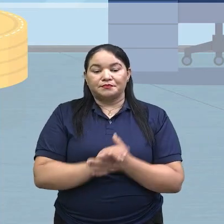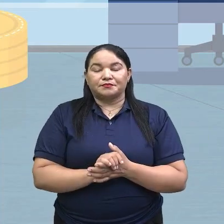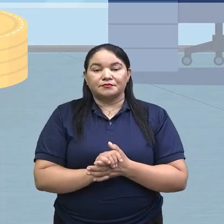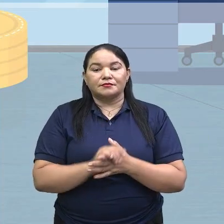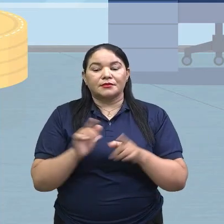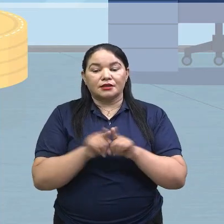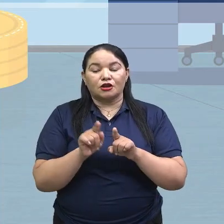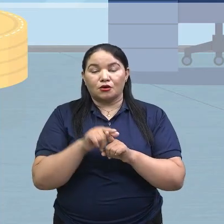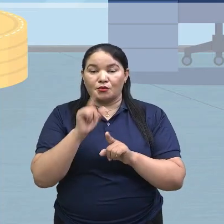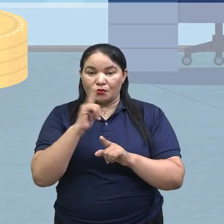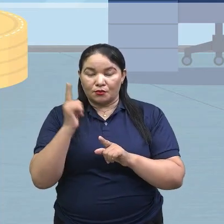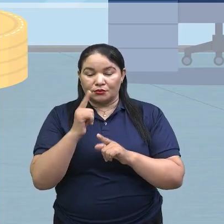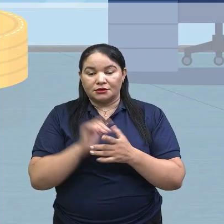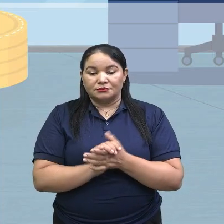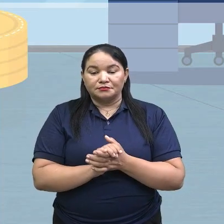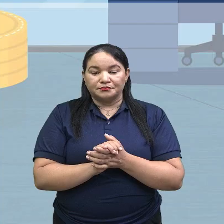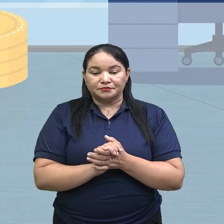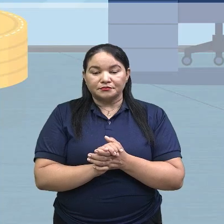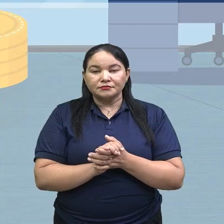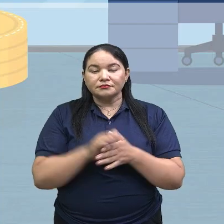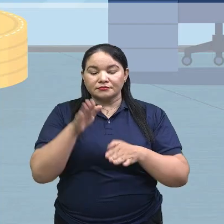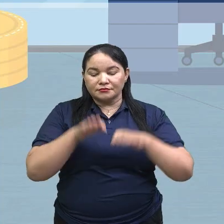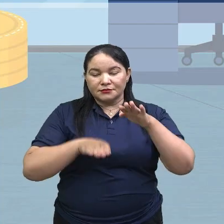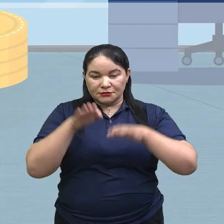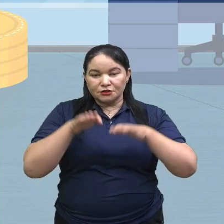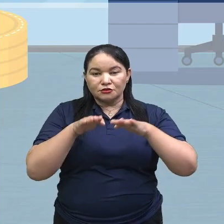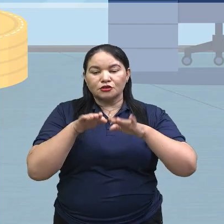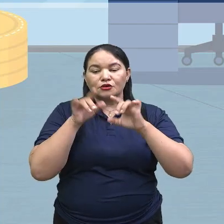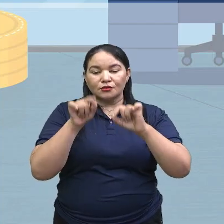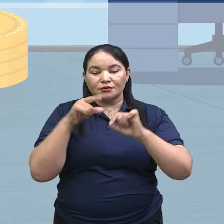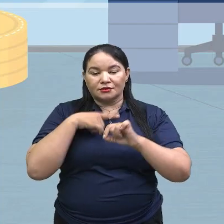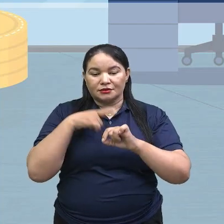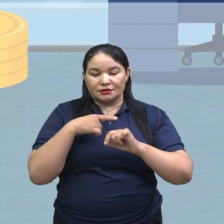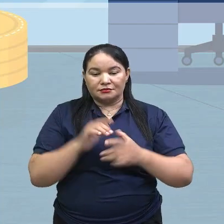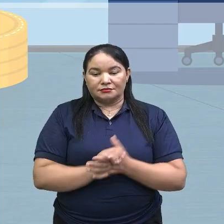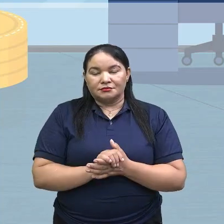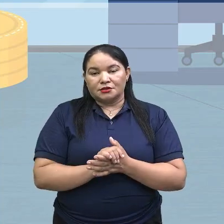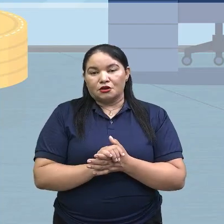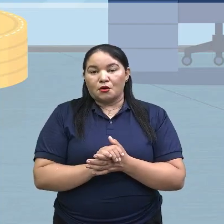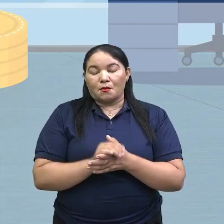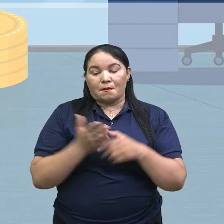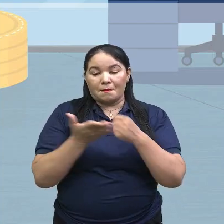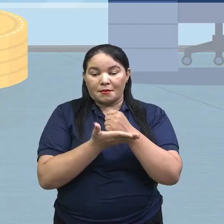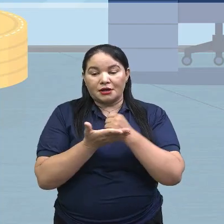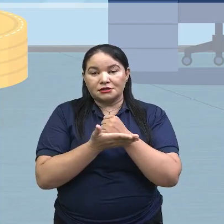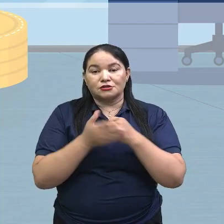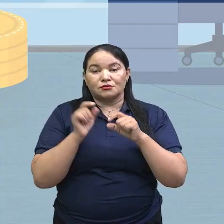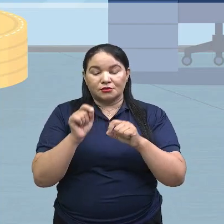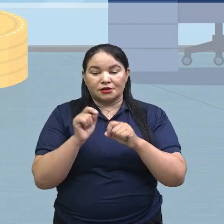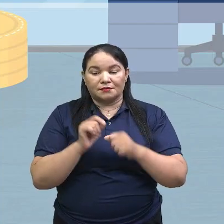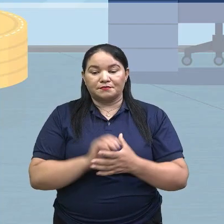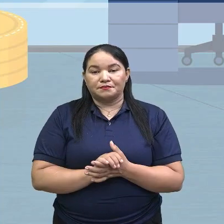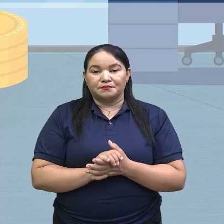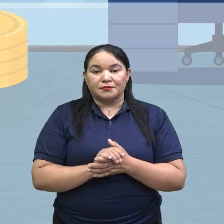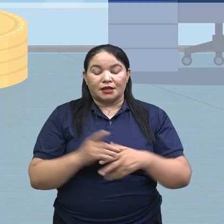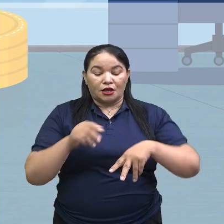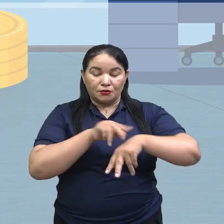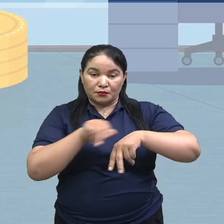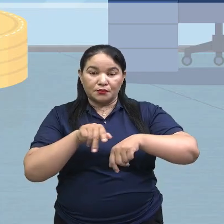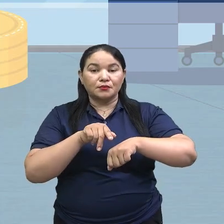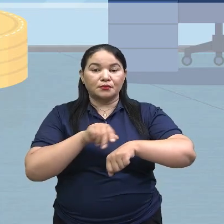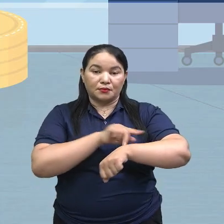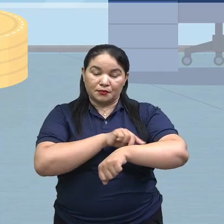outras desigualdades horizontais incluem aquelas baseadas na etnia, que é a questão de raça, a questão de